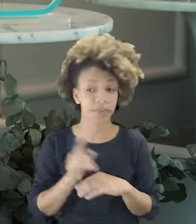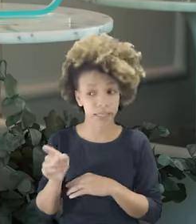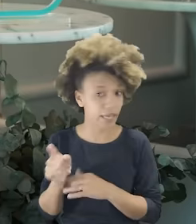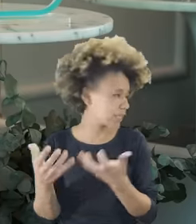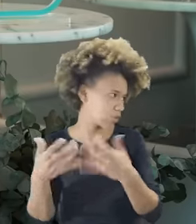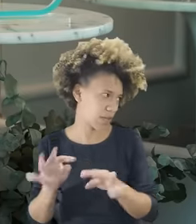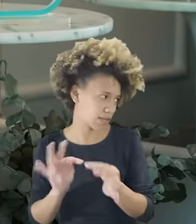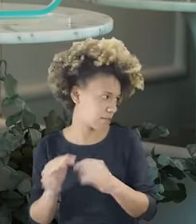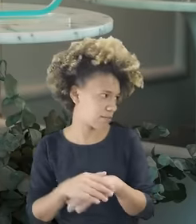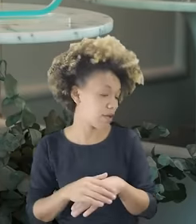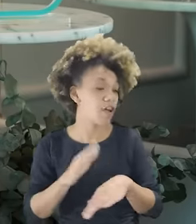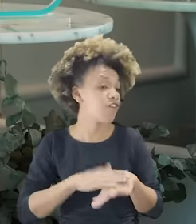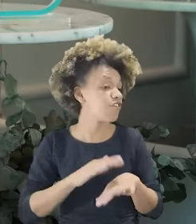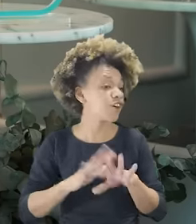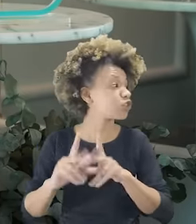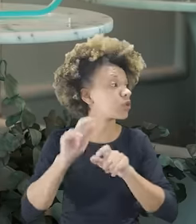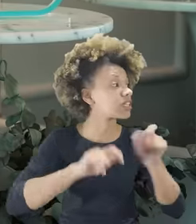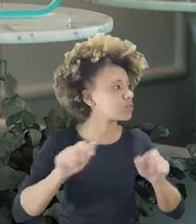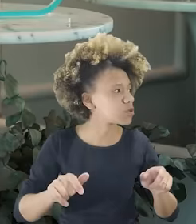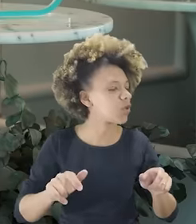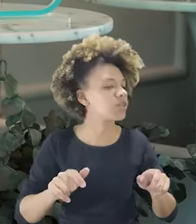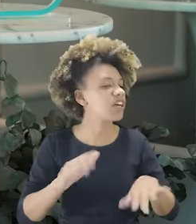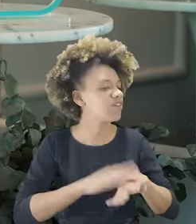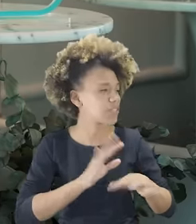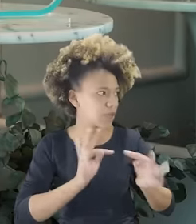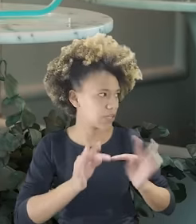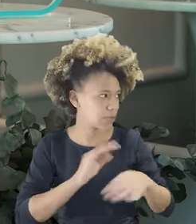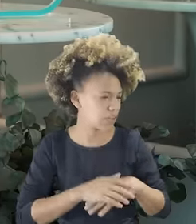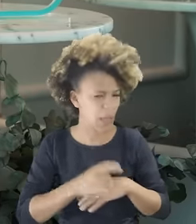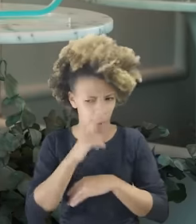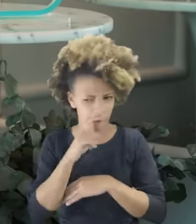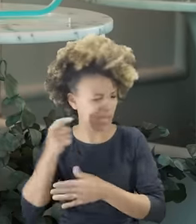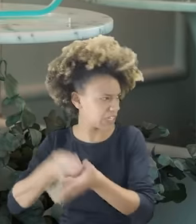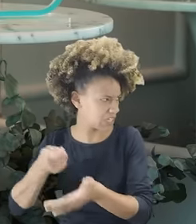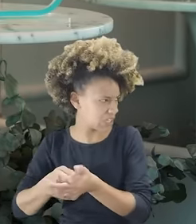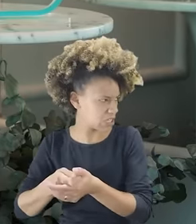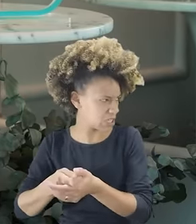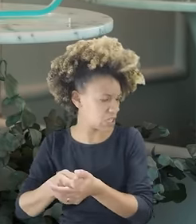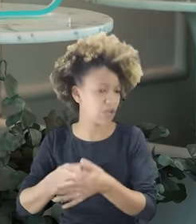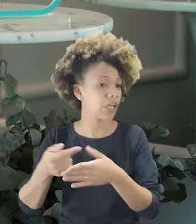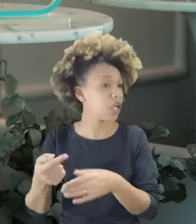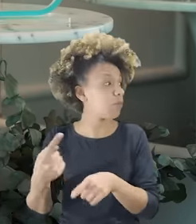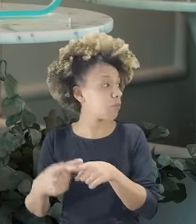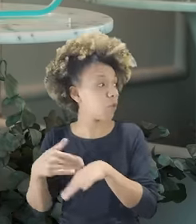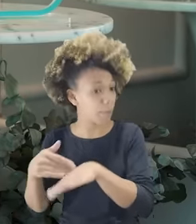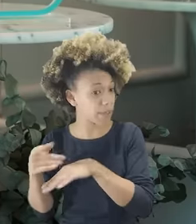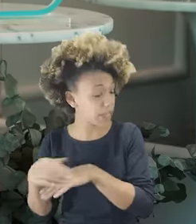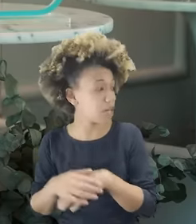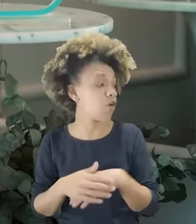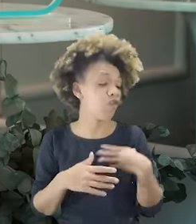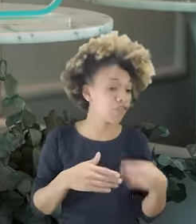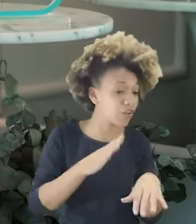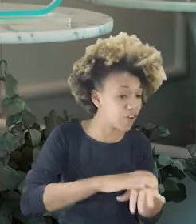essa pessoa que não Faz terapia faz todo mundo Faz terapia por causa dessa pessoa é um pai que é narcisista e por causa dele a filha faz o irmão